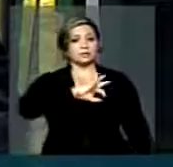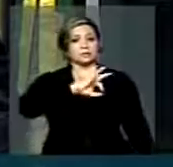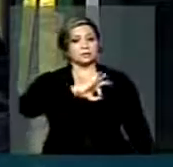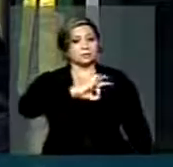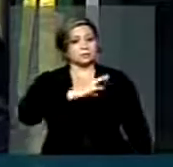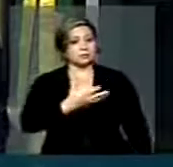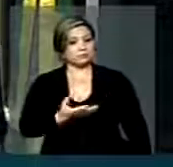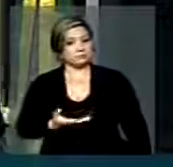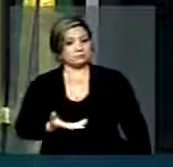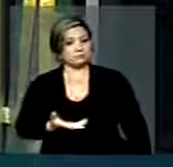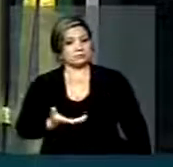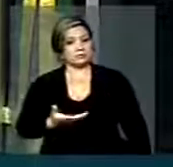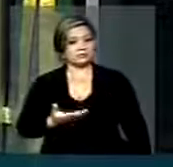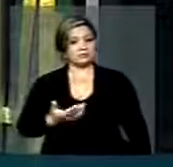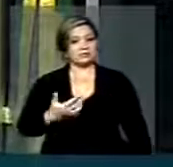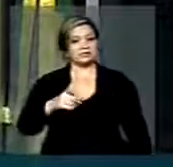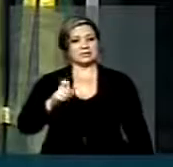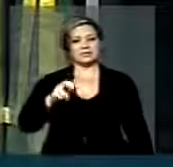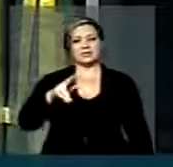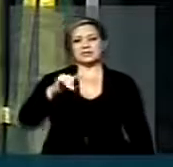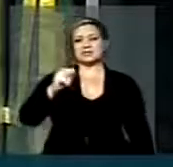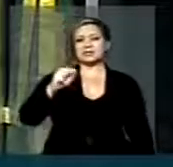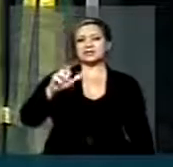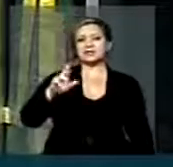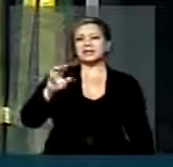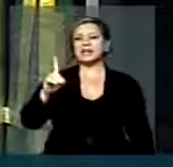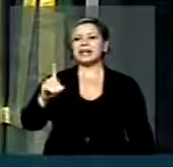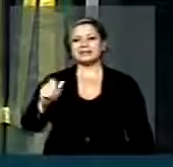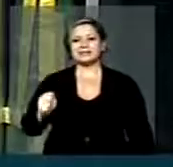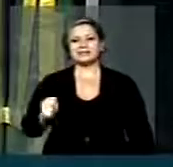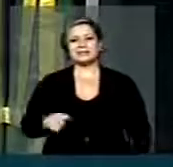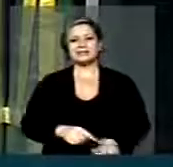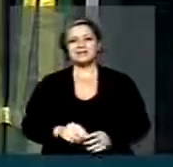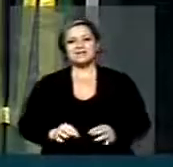Ulisses? Lacerda?